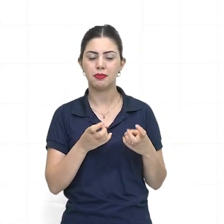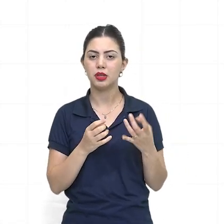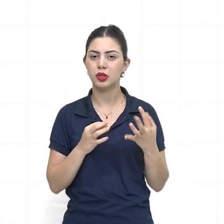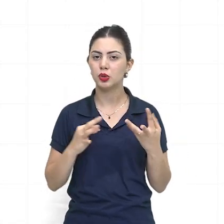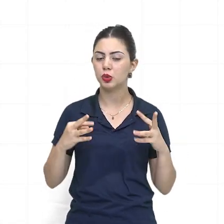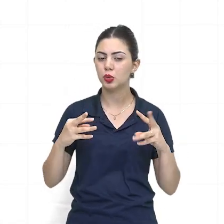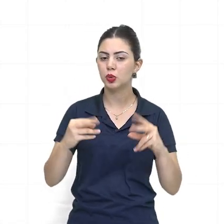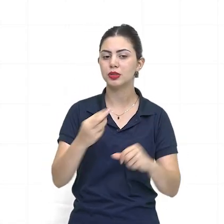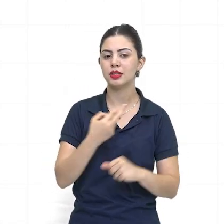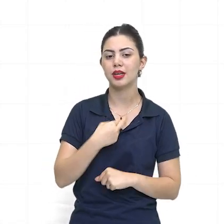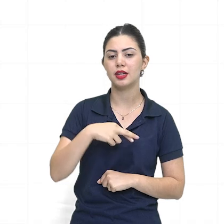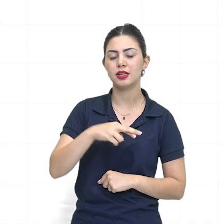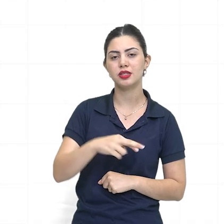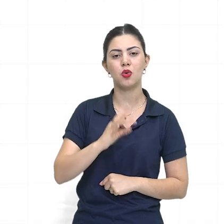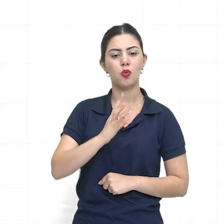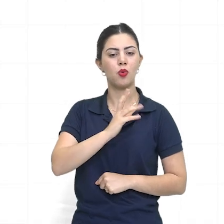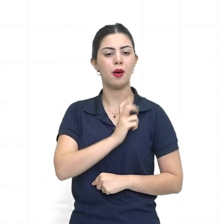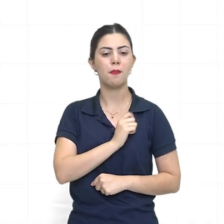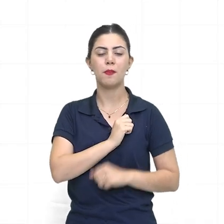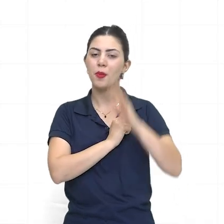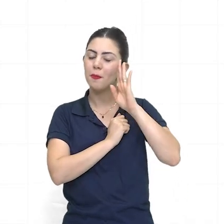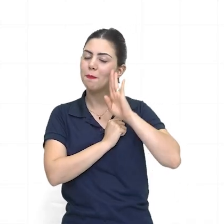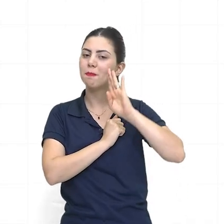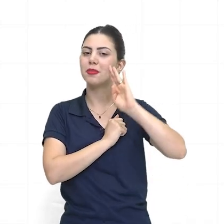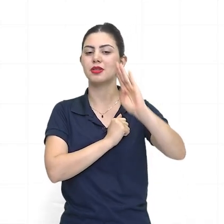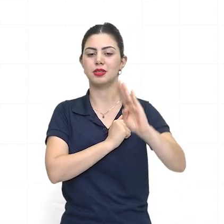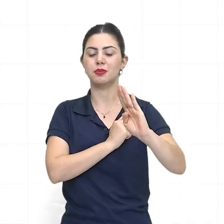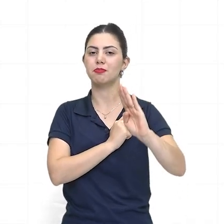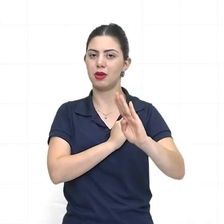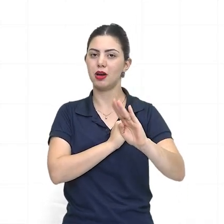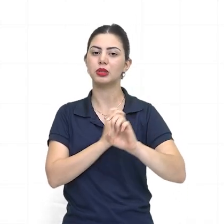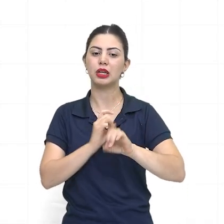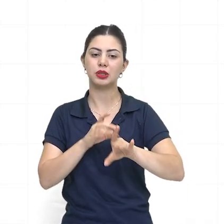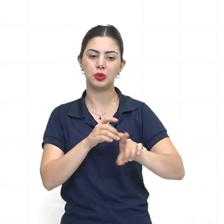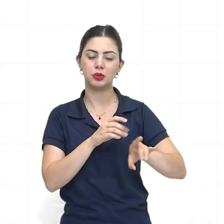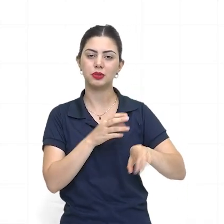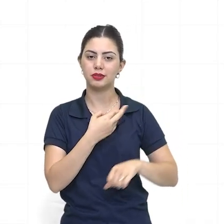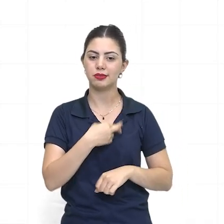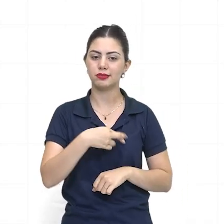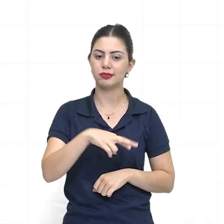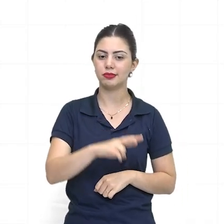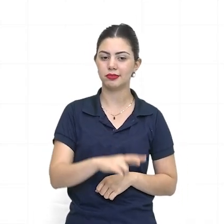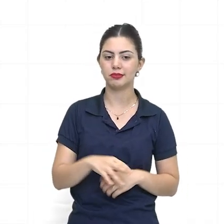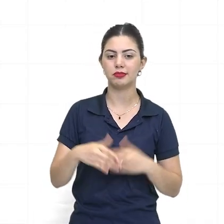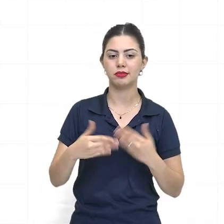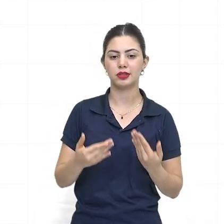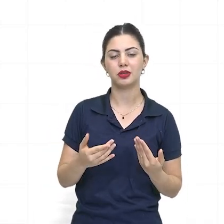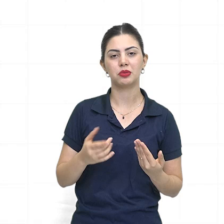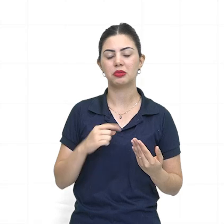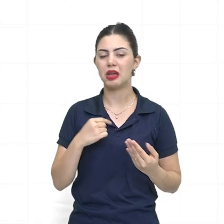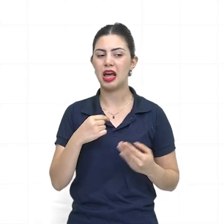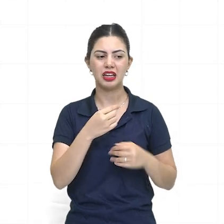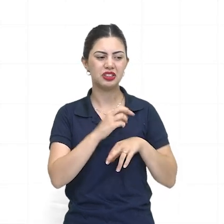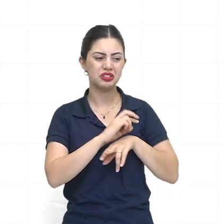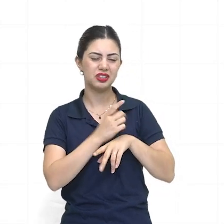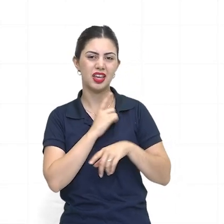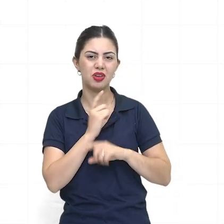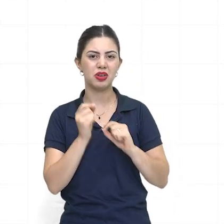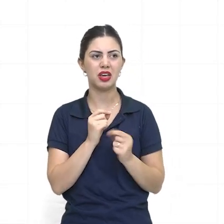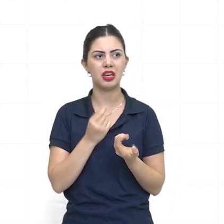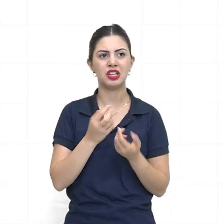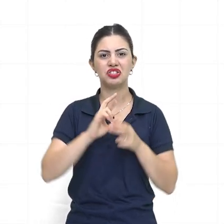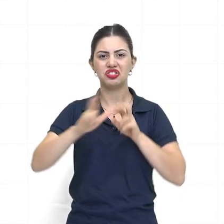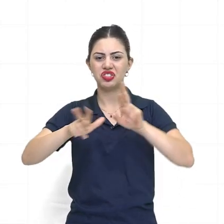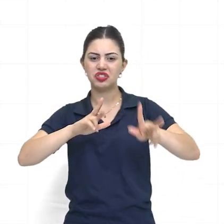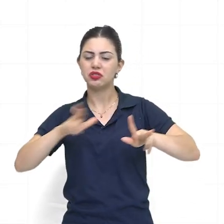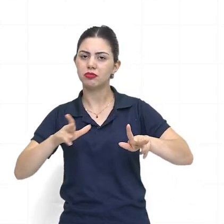amor é a base doutrinária e a força capaz de unir e separar todas as outras diferenças. Eu